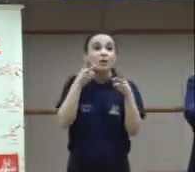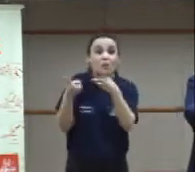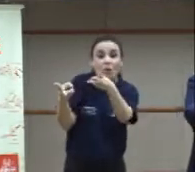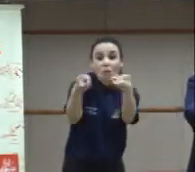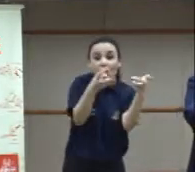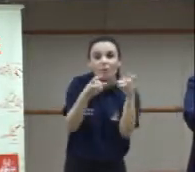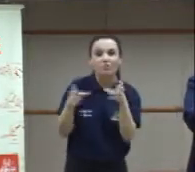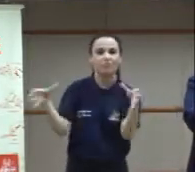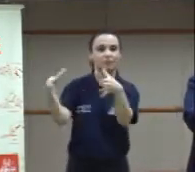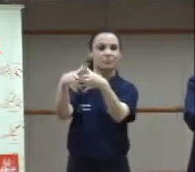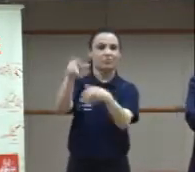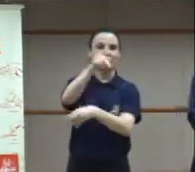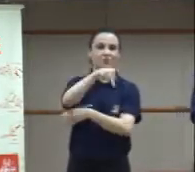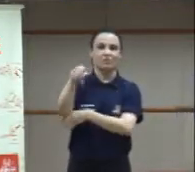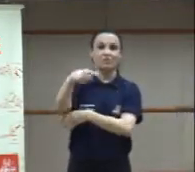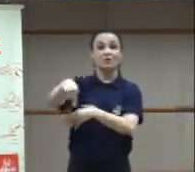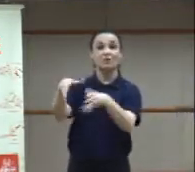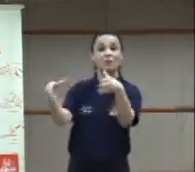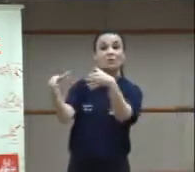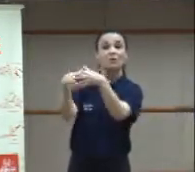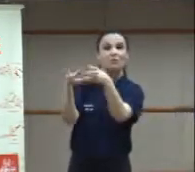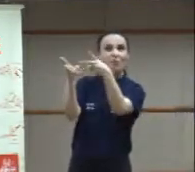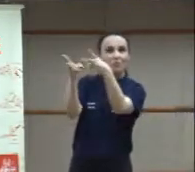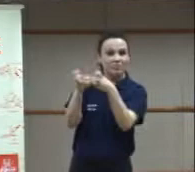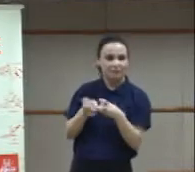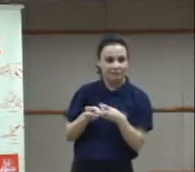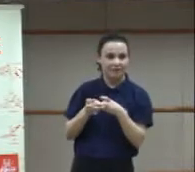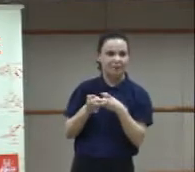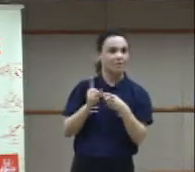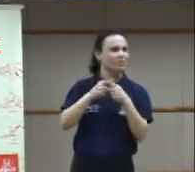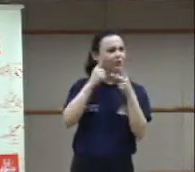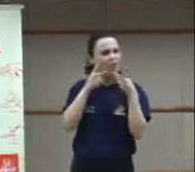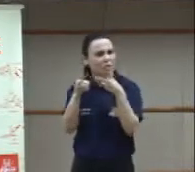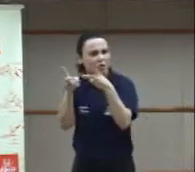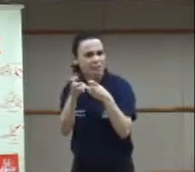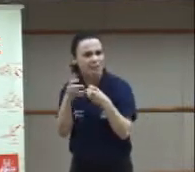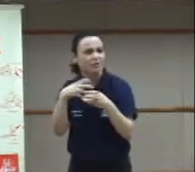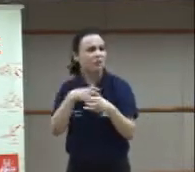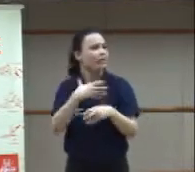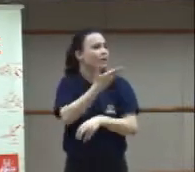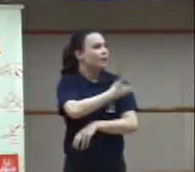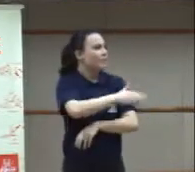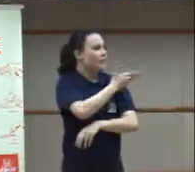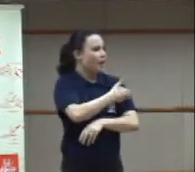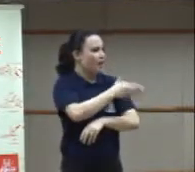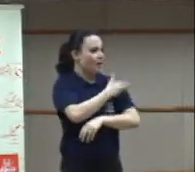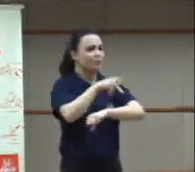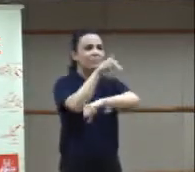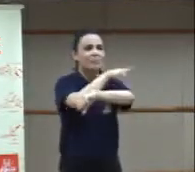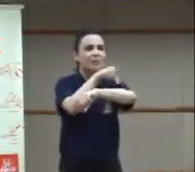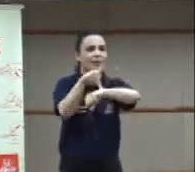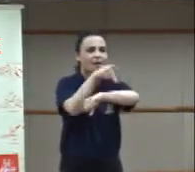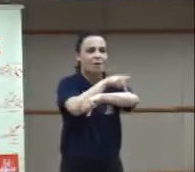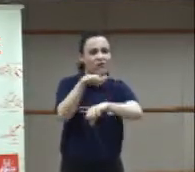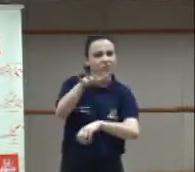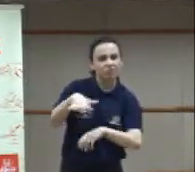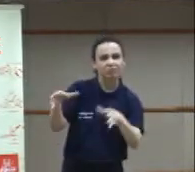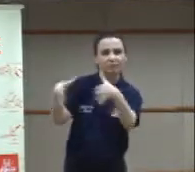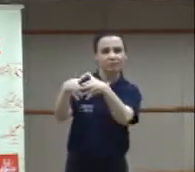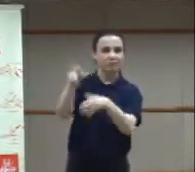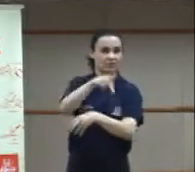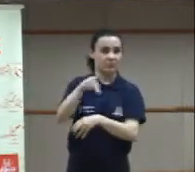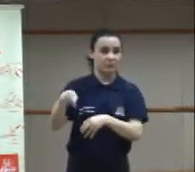com alunos surdos. Eu pus ali observar porque nós fazemos um papel de fiscais mesmo. Nós temos